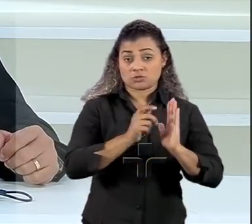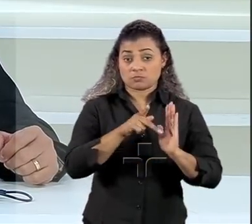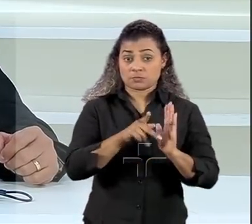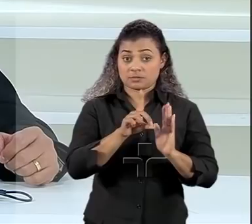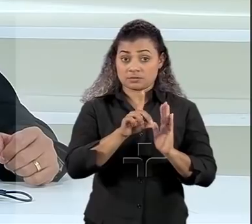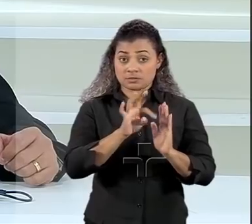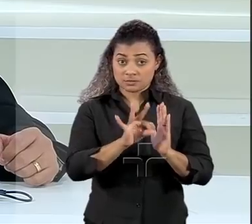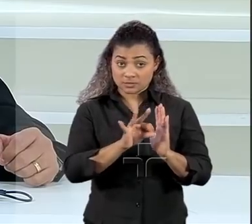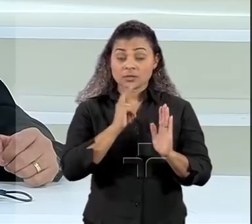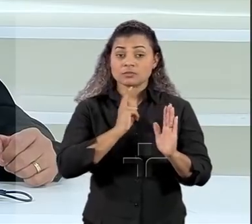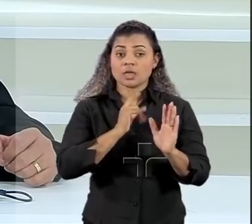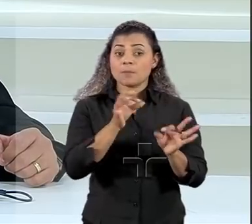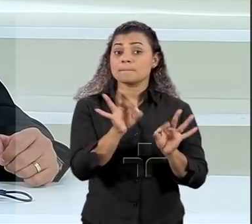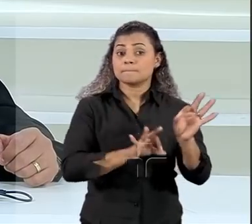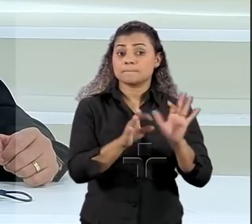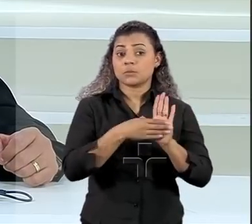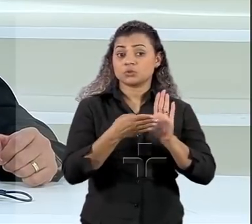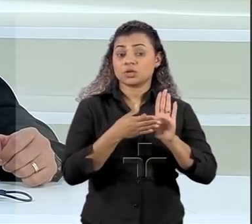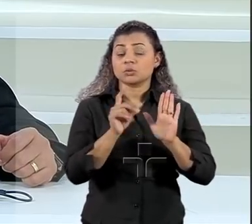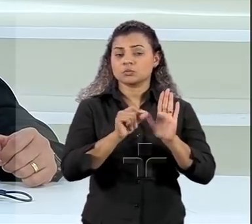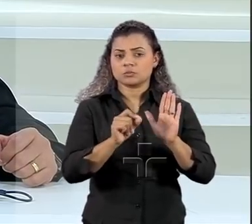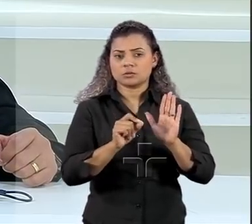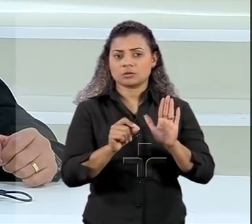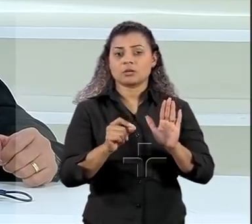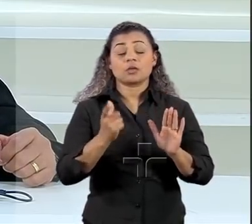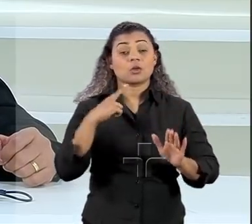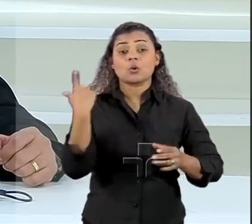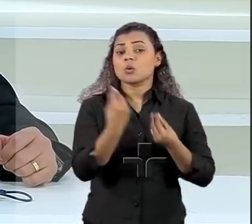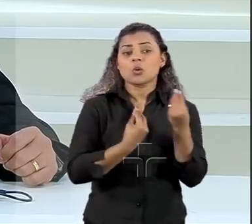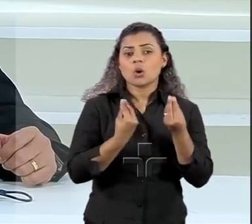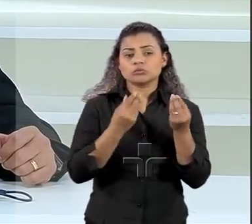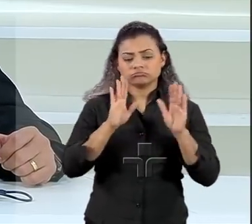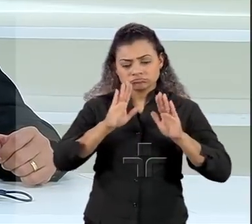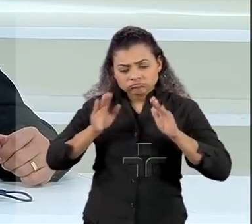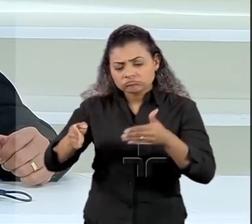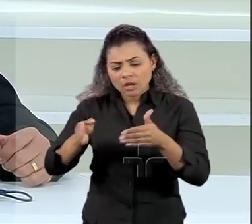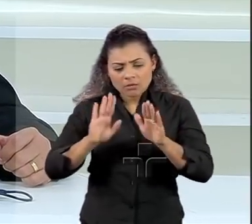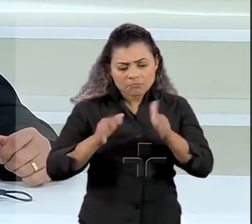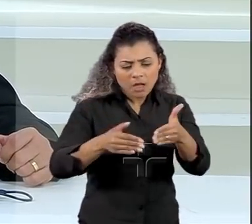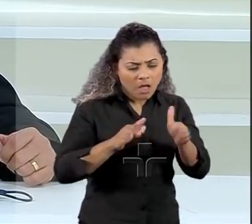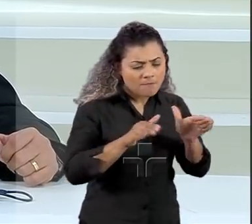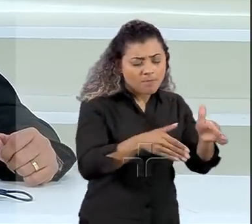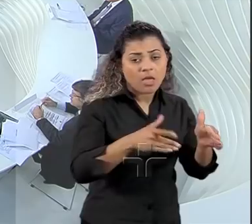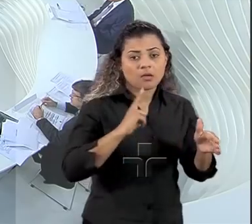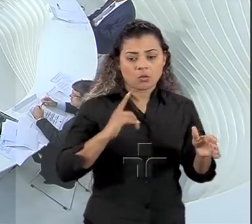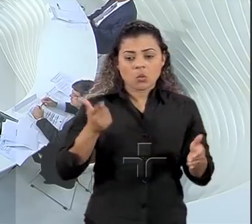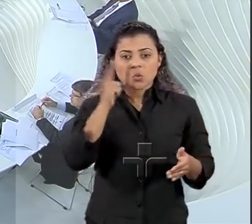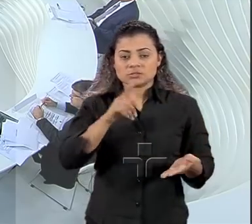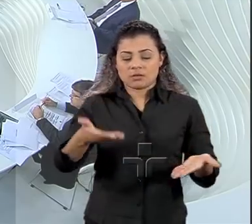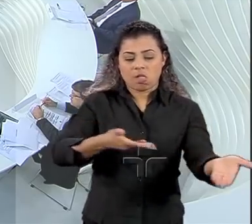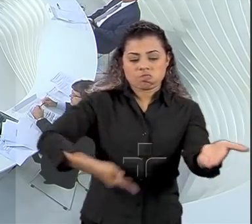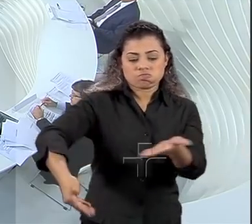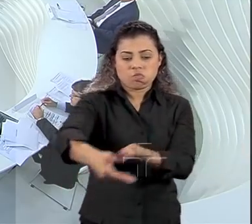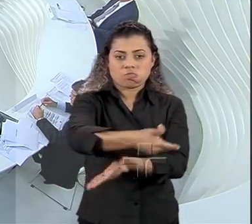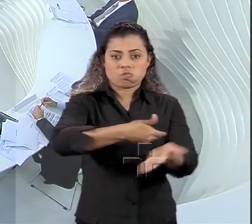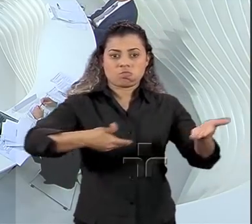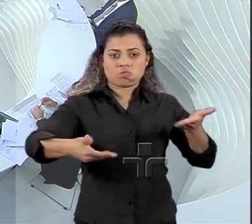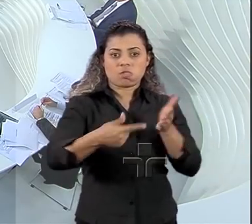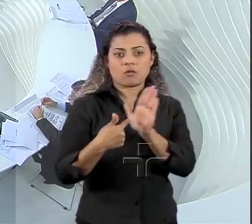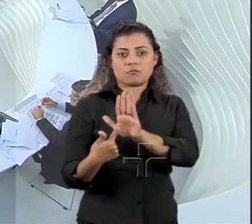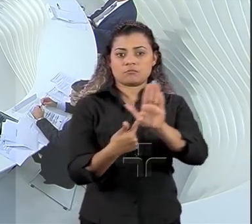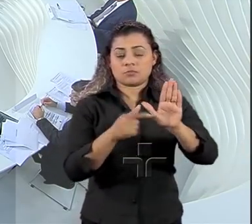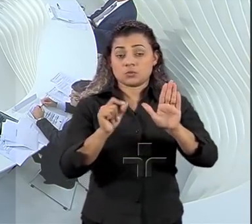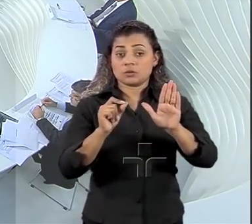de como é que nós vamos fazer com que os níveis de atenção diferentes se articulem para poder se destacar, que